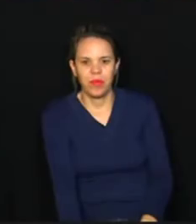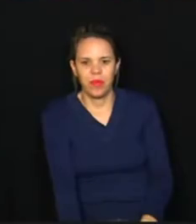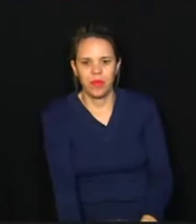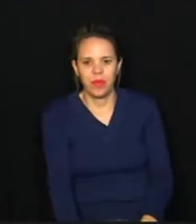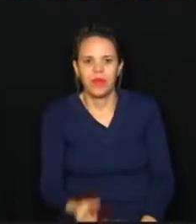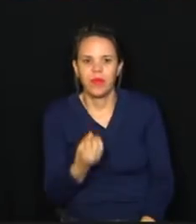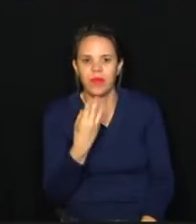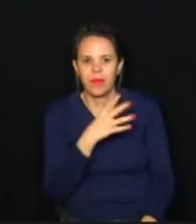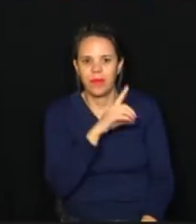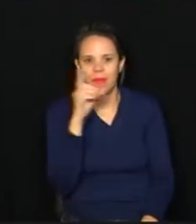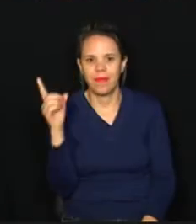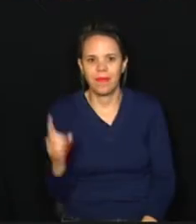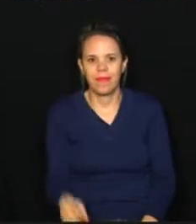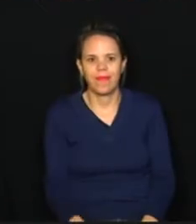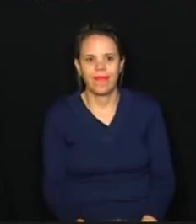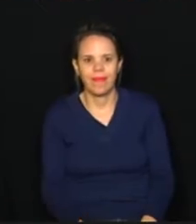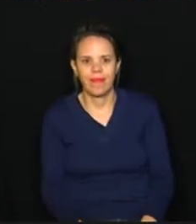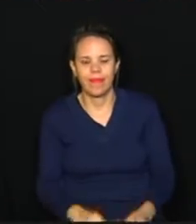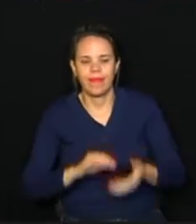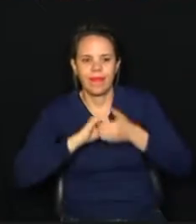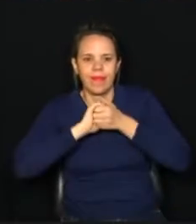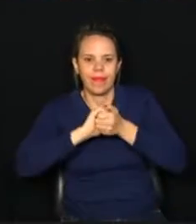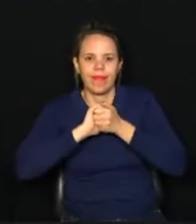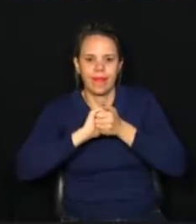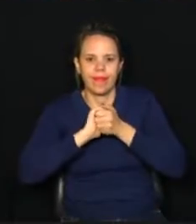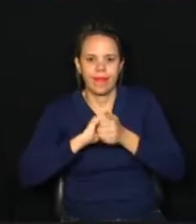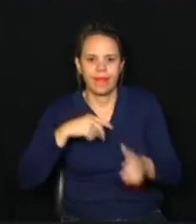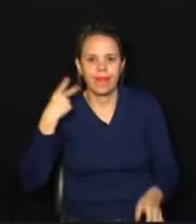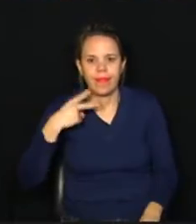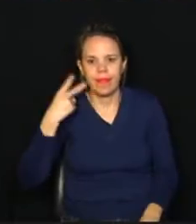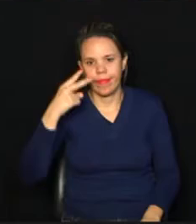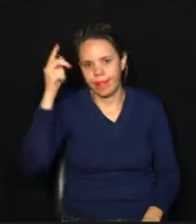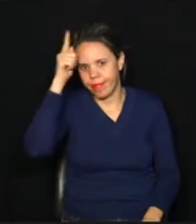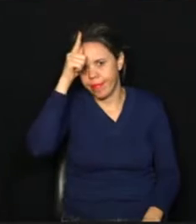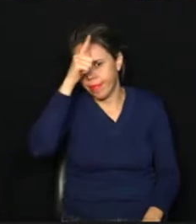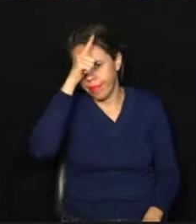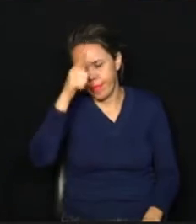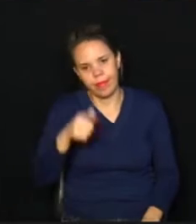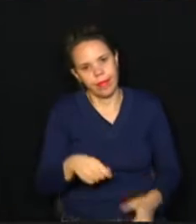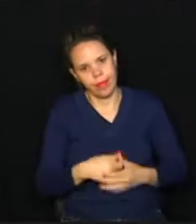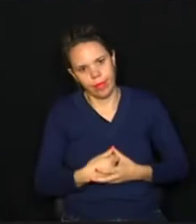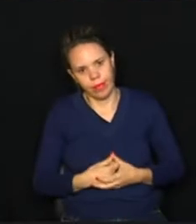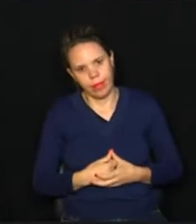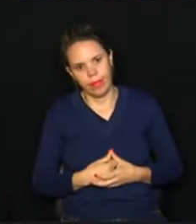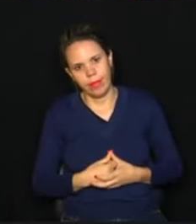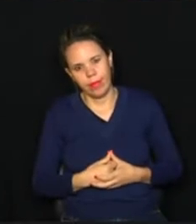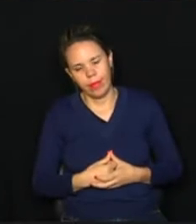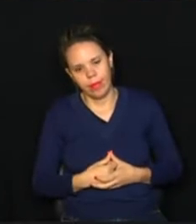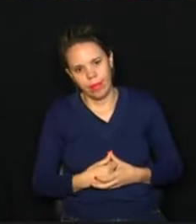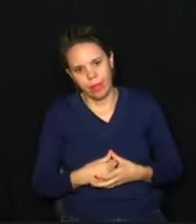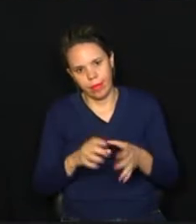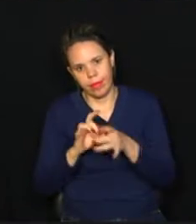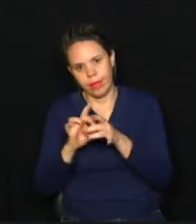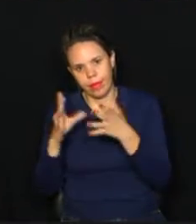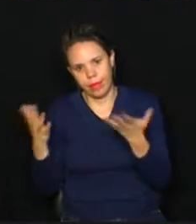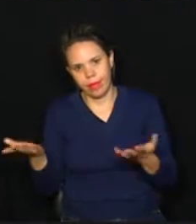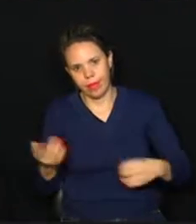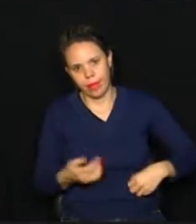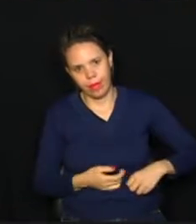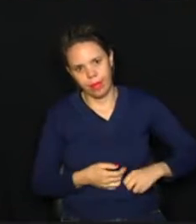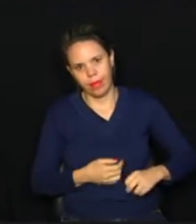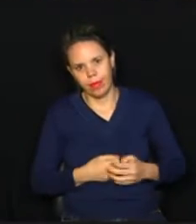Bom dia. Eu saúdo o vereador Gustavo Peta, que permitiu